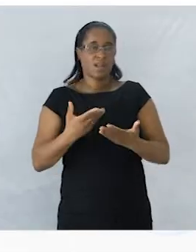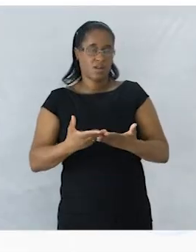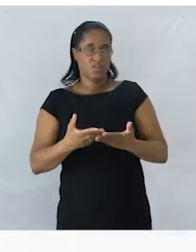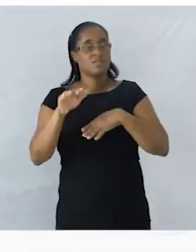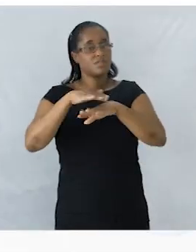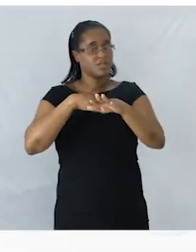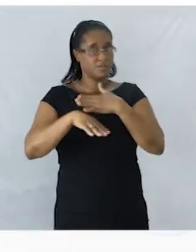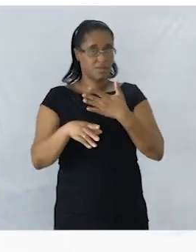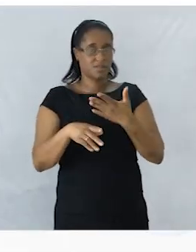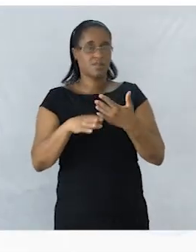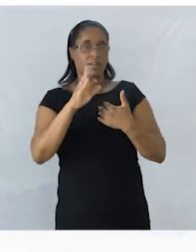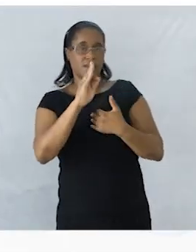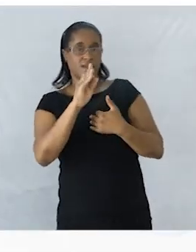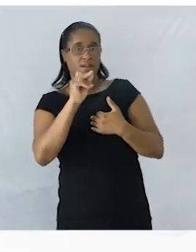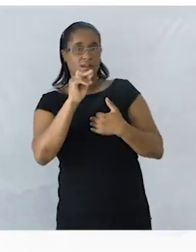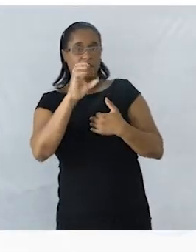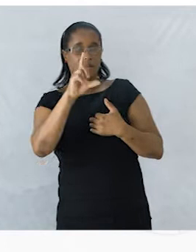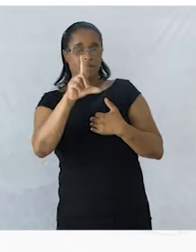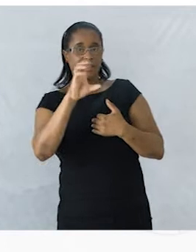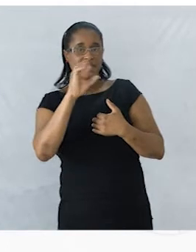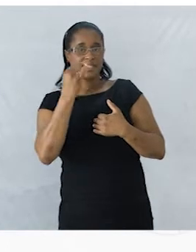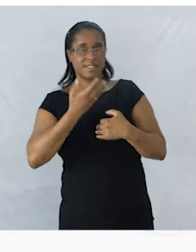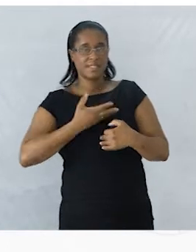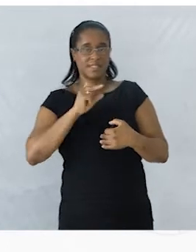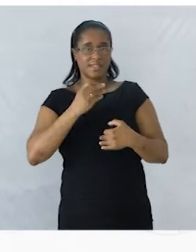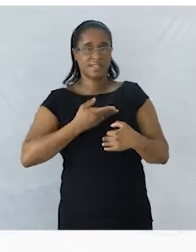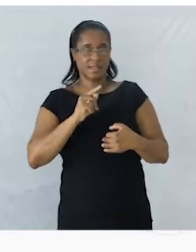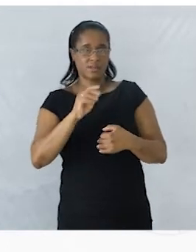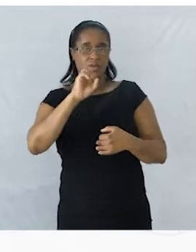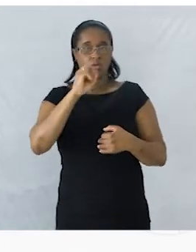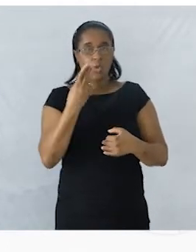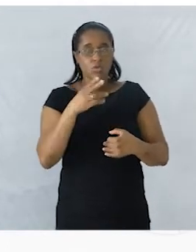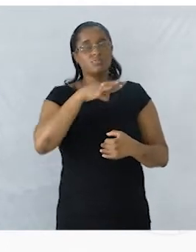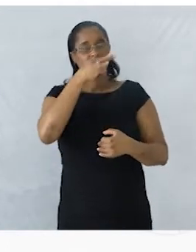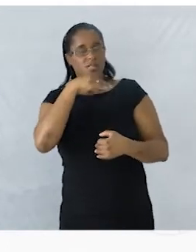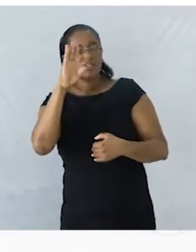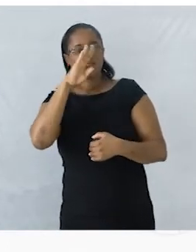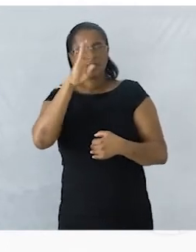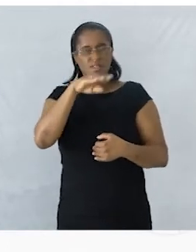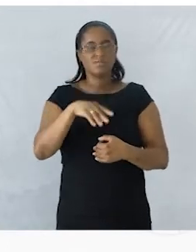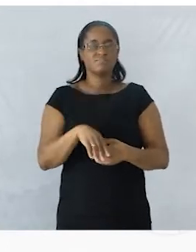Determina a falicidade, ou dizer se é falsa ou verdadeira,